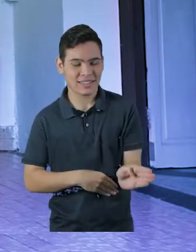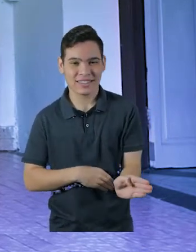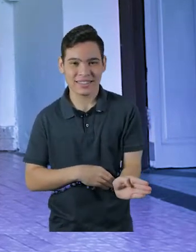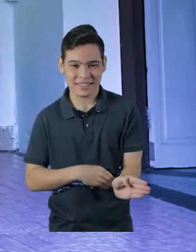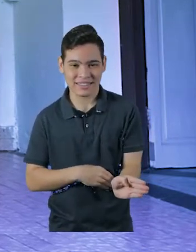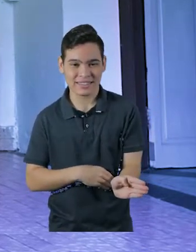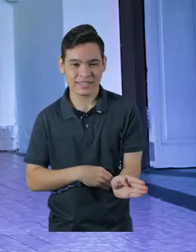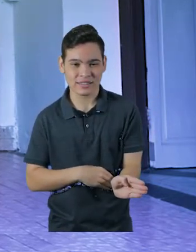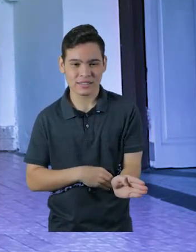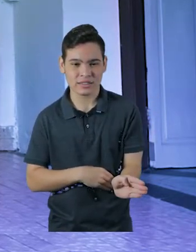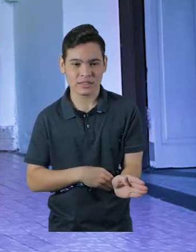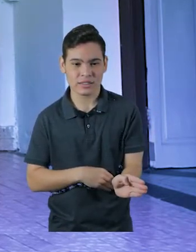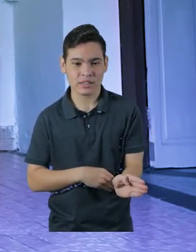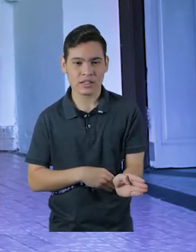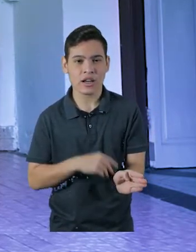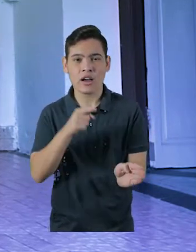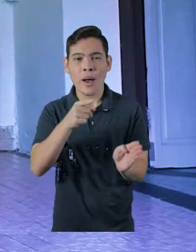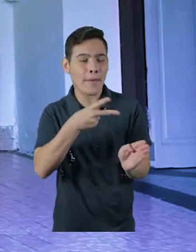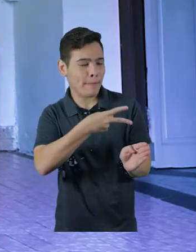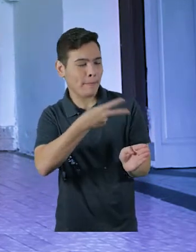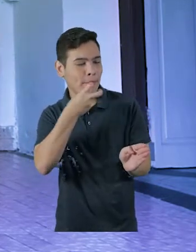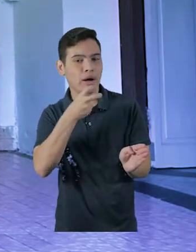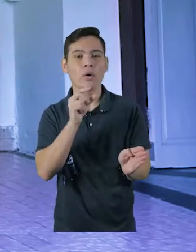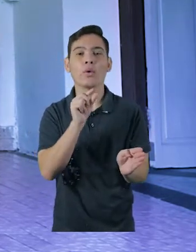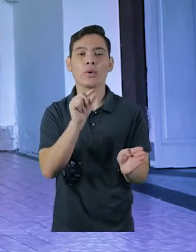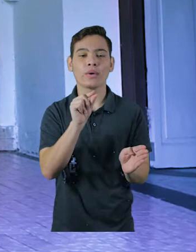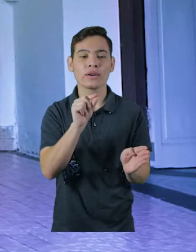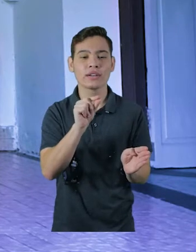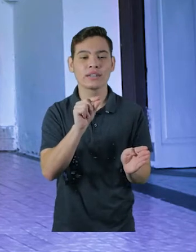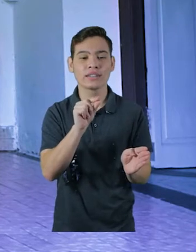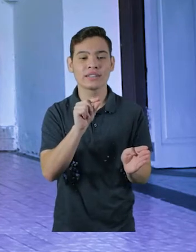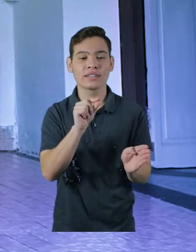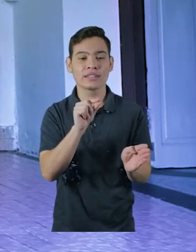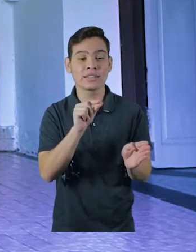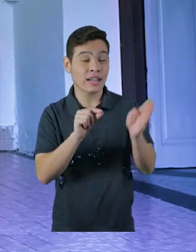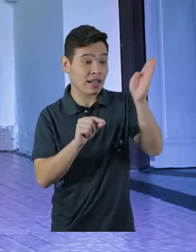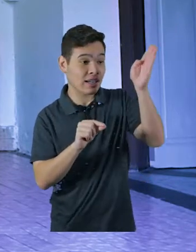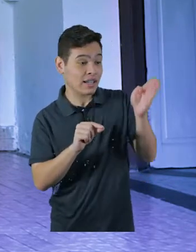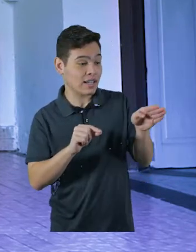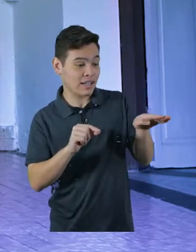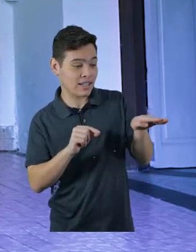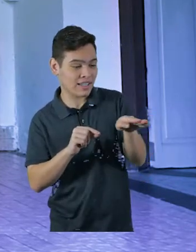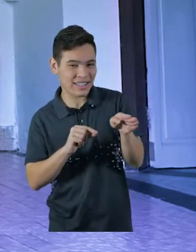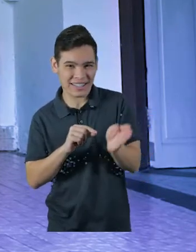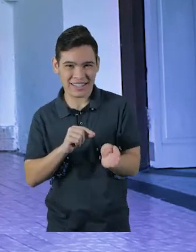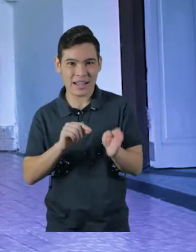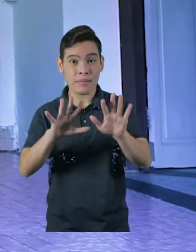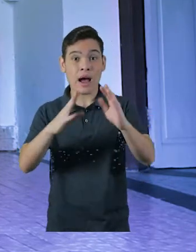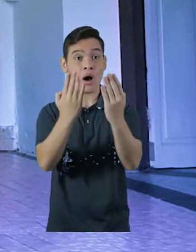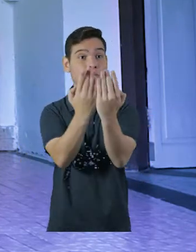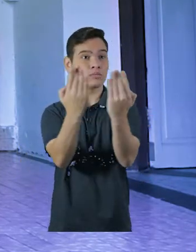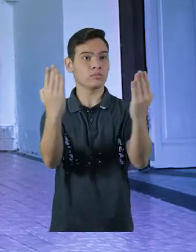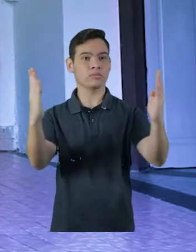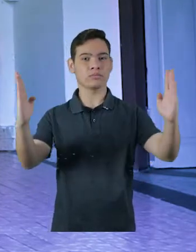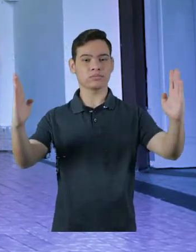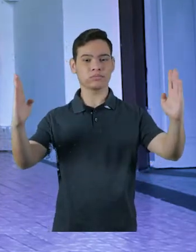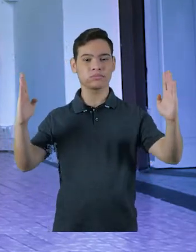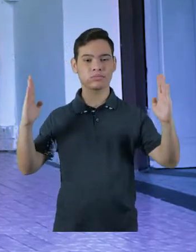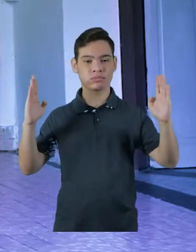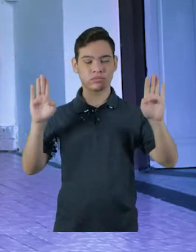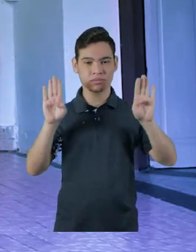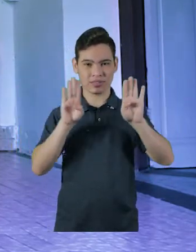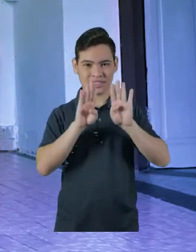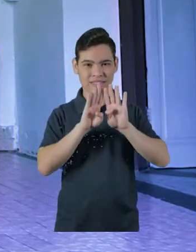percebendo como que a cadeira transforma o espaço todo da sala, a cadeira ou o objeto que